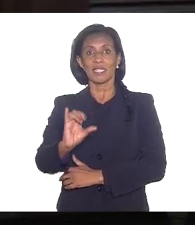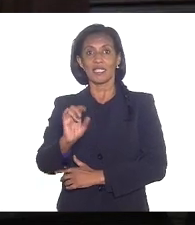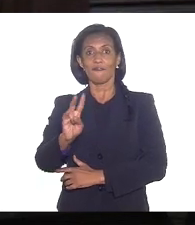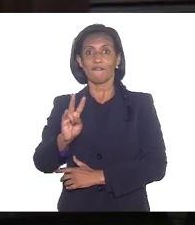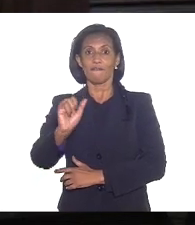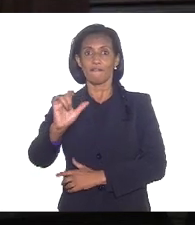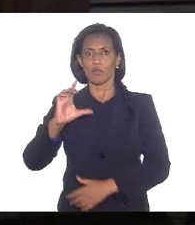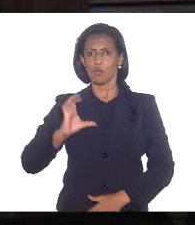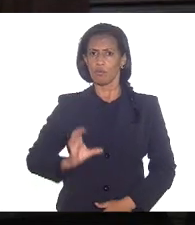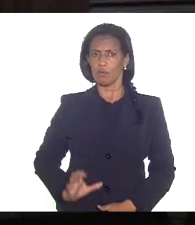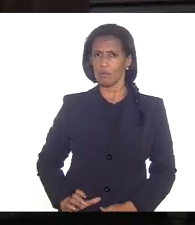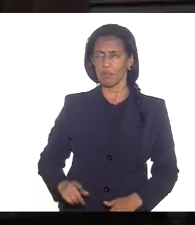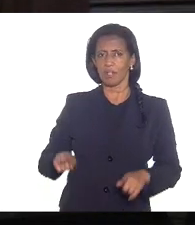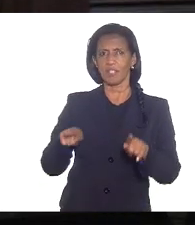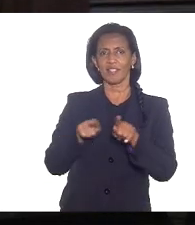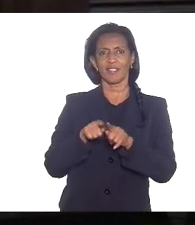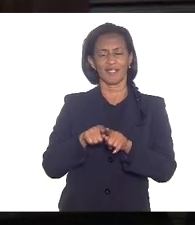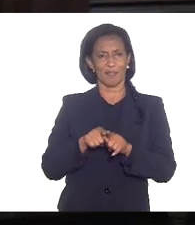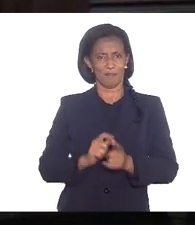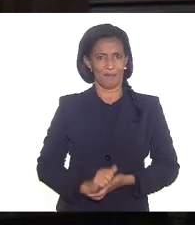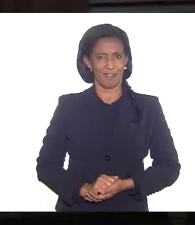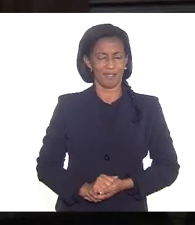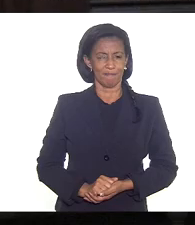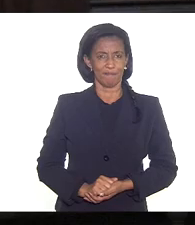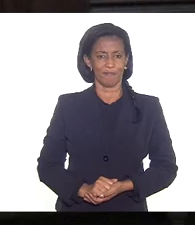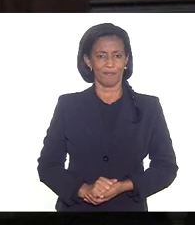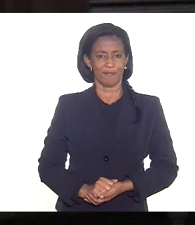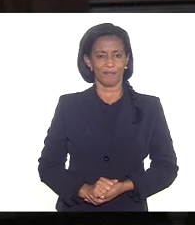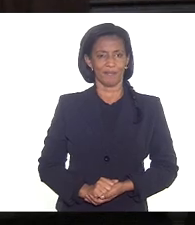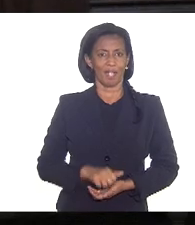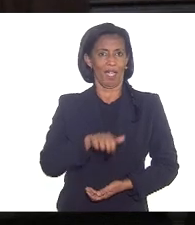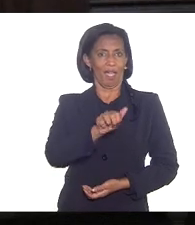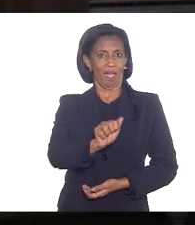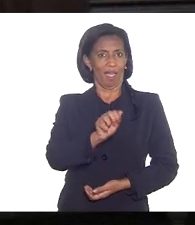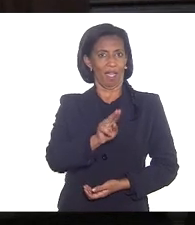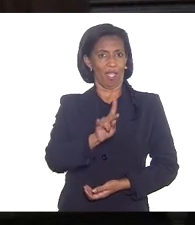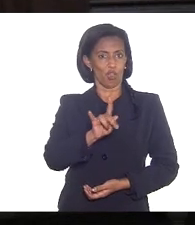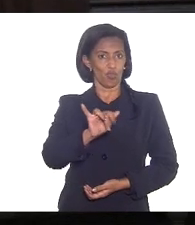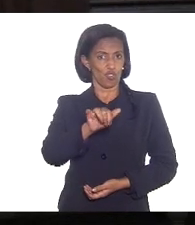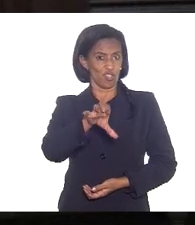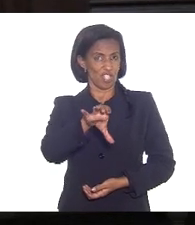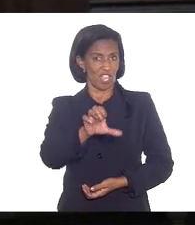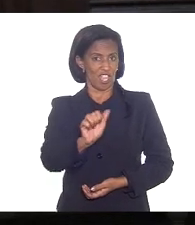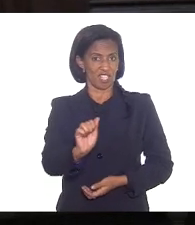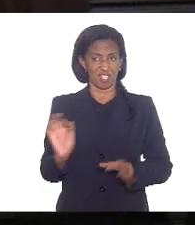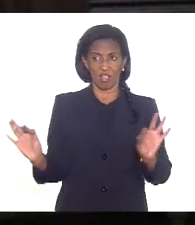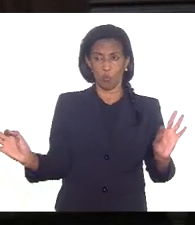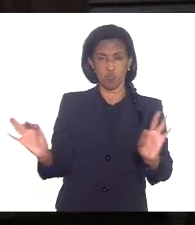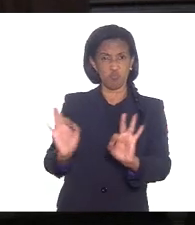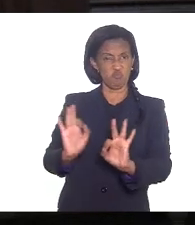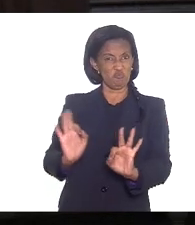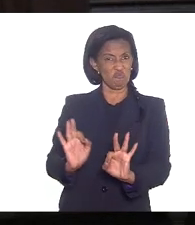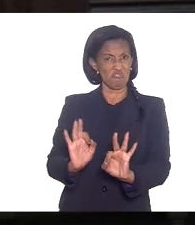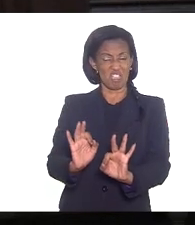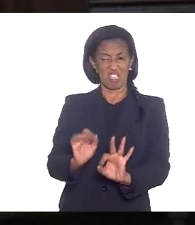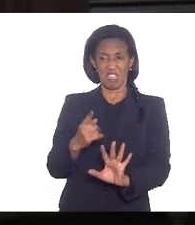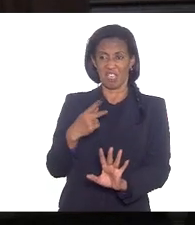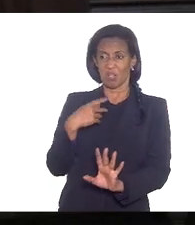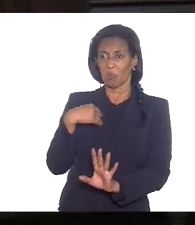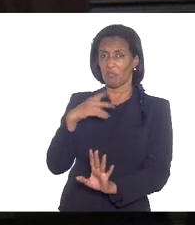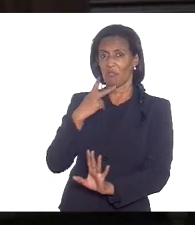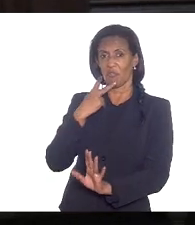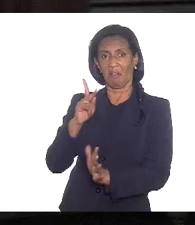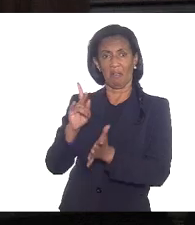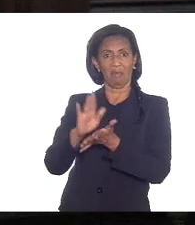audiência pública o deputado Chico Machado ninguém obstáculo projeto